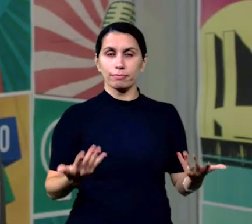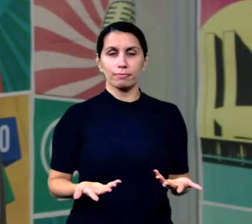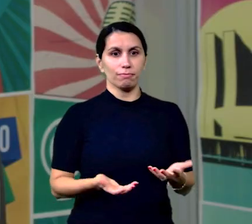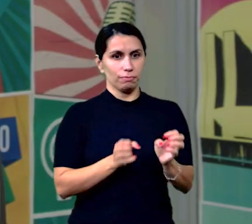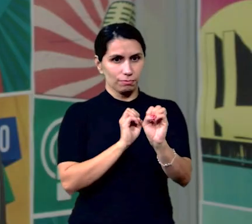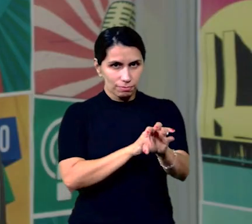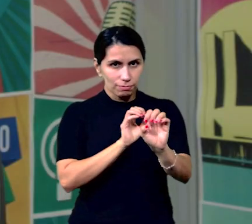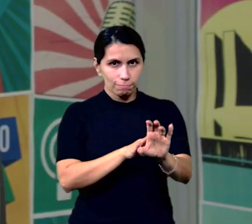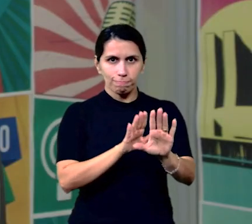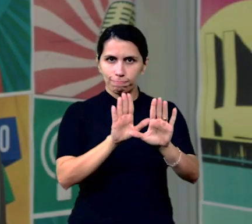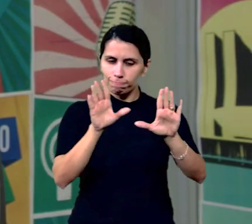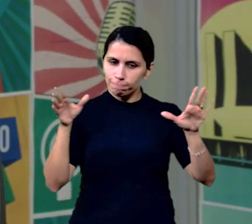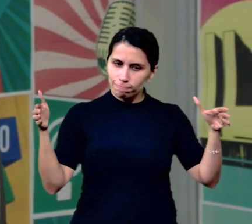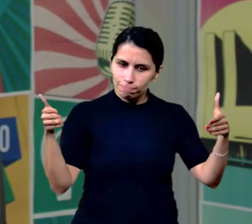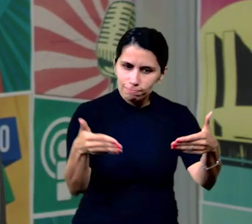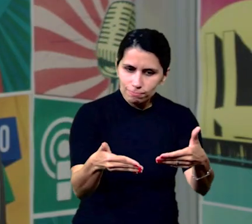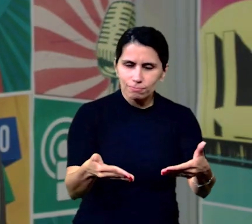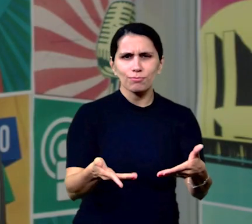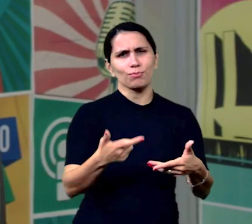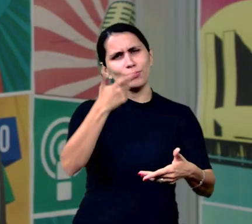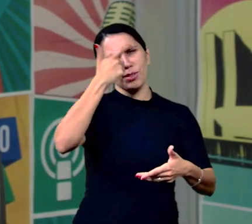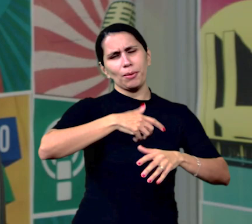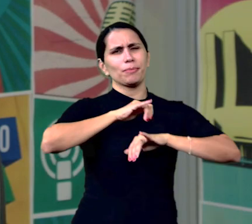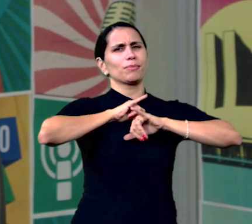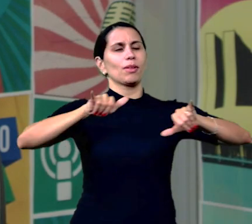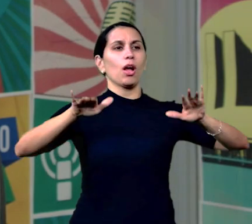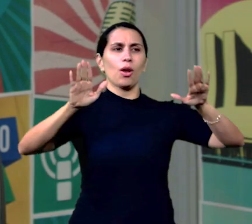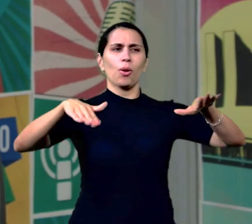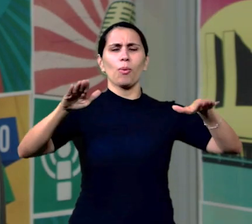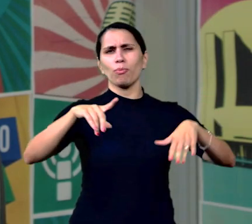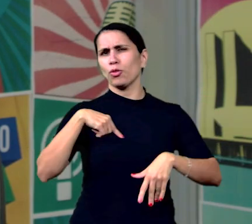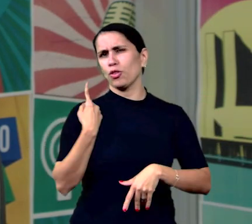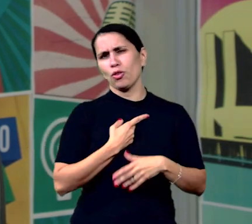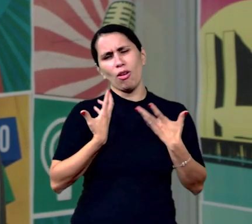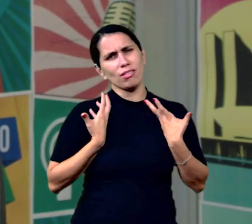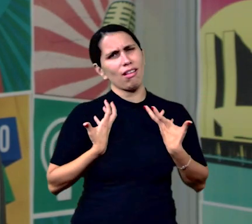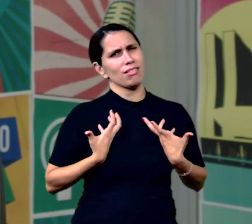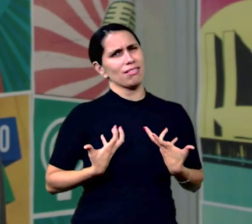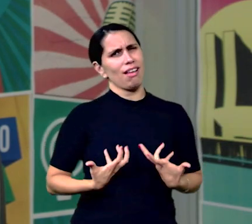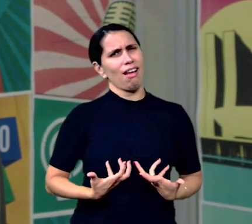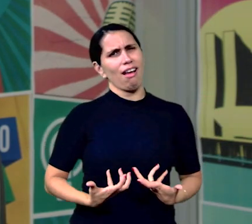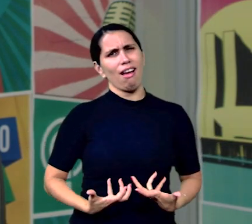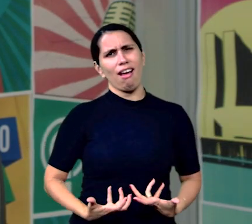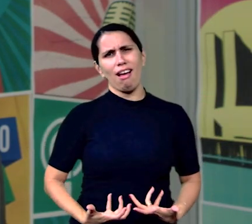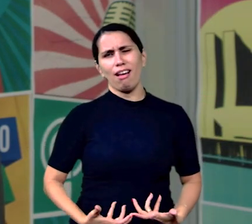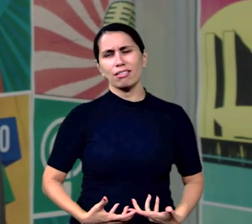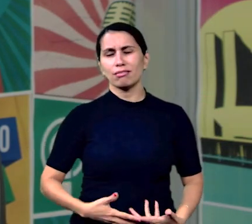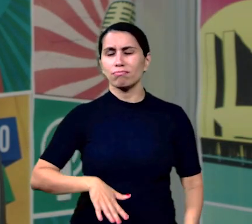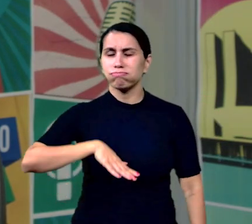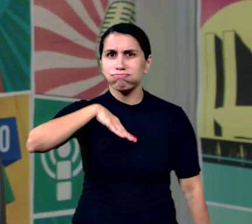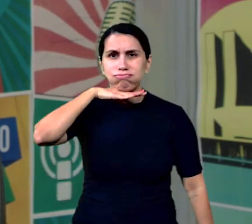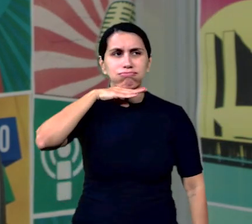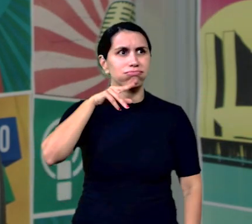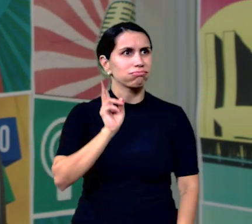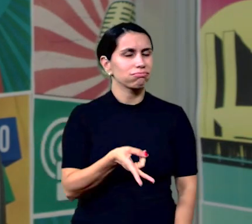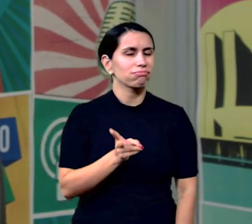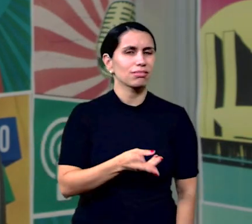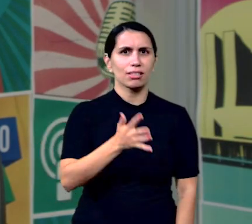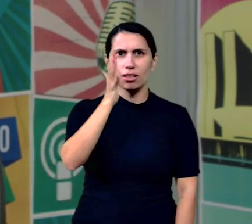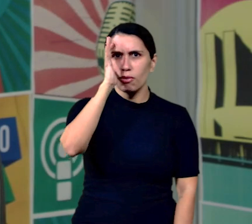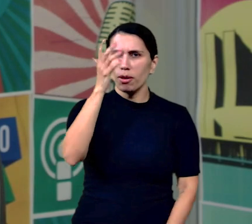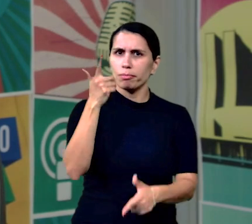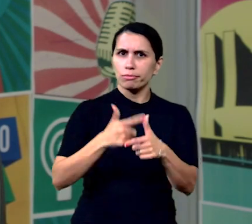é central, mas eu sempre digo assim: "Gente, nós da educação já estamos cansadas também, parece que a gente tem que resolver todos os problemas do